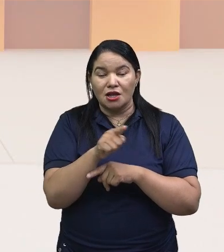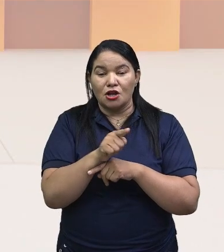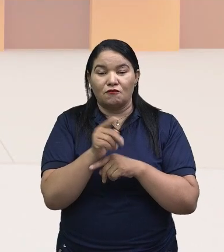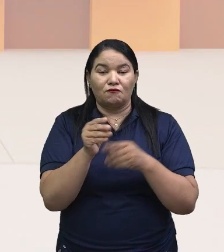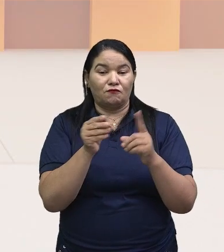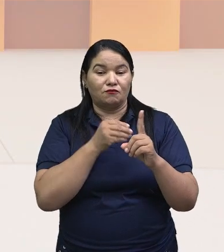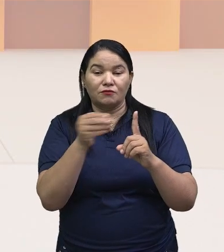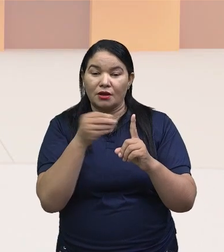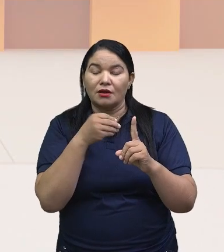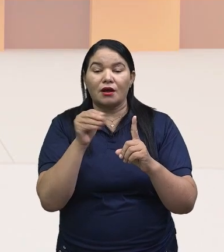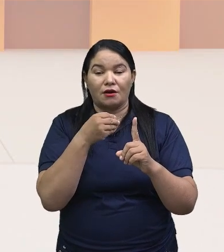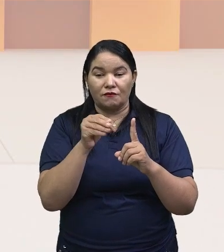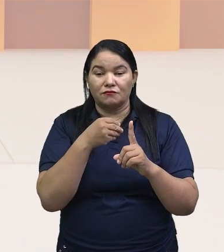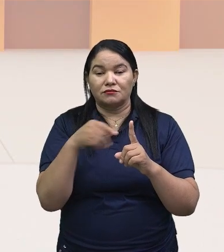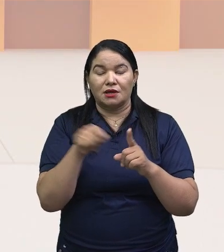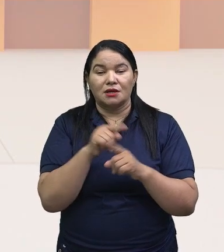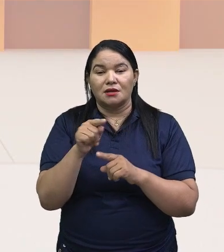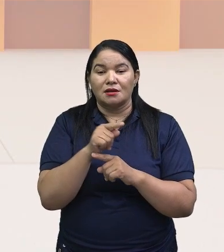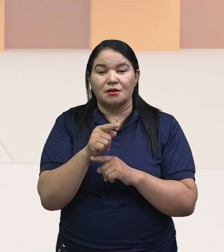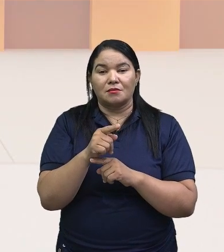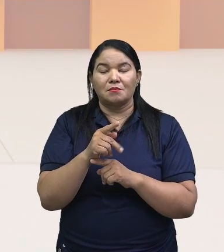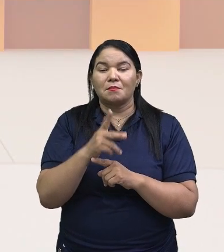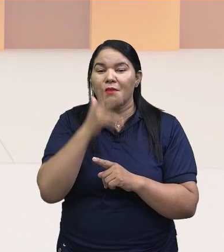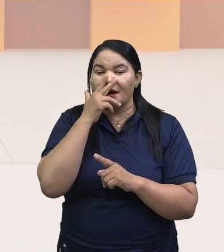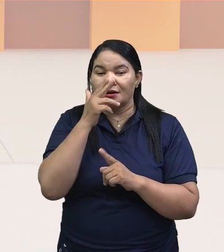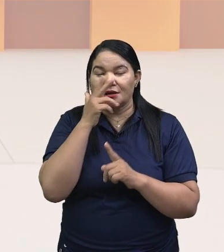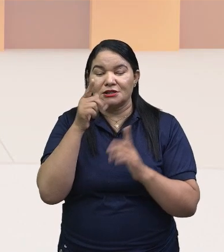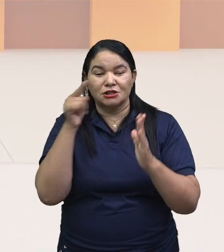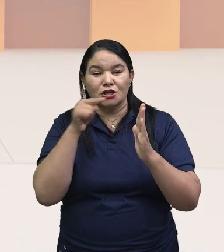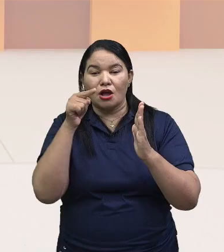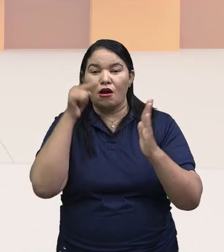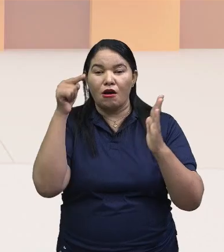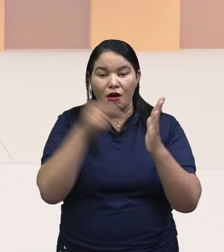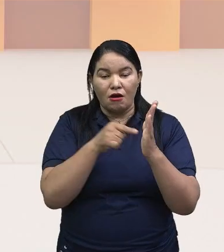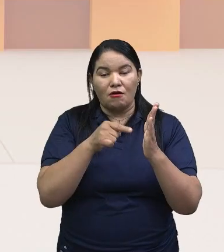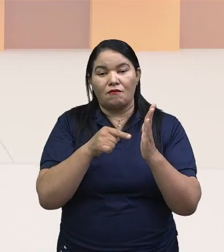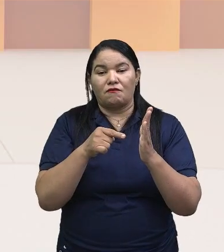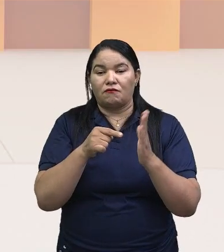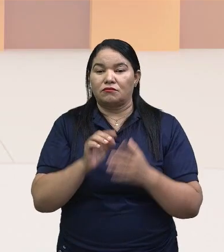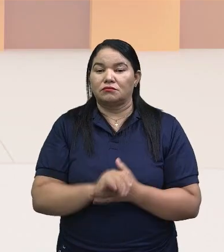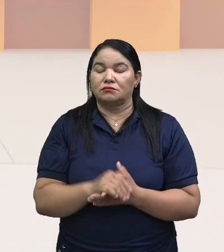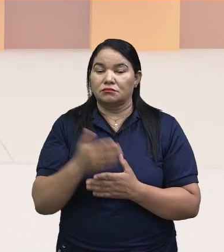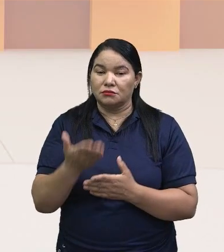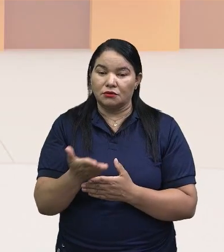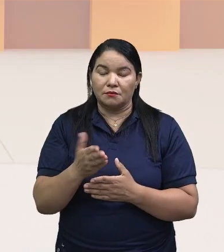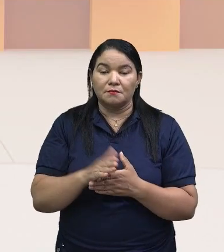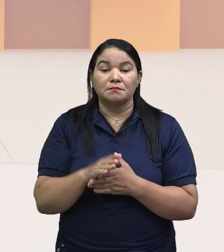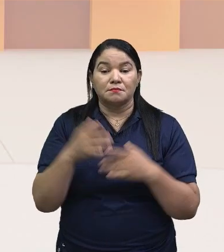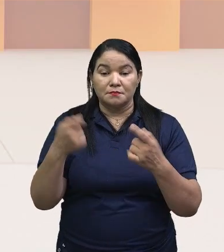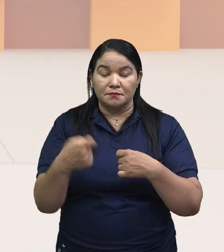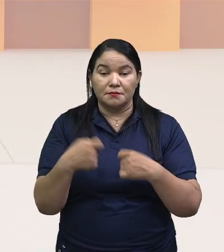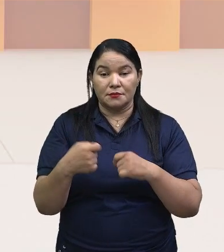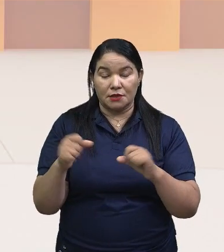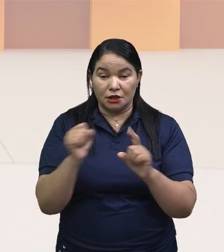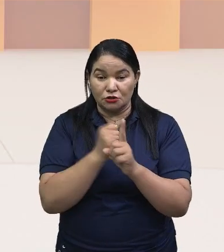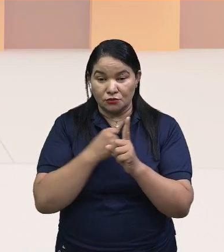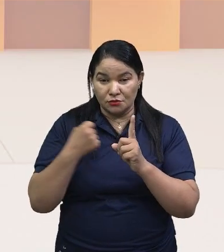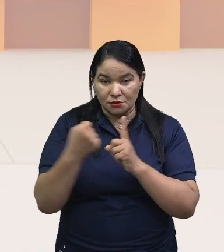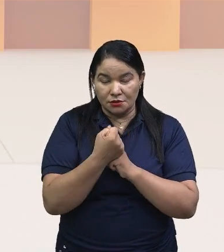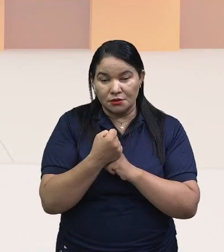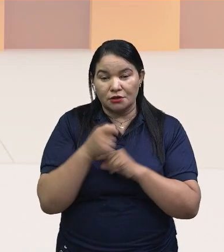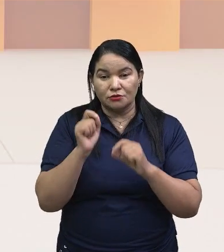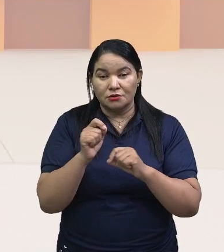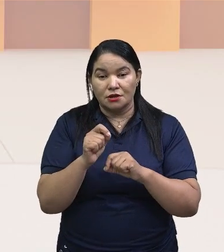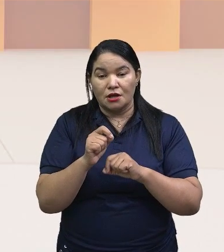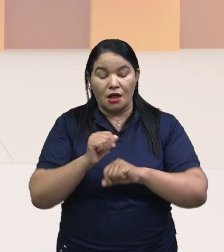um alvo nas costas, né? Então, essa é uma das pautas centrais, buscando uma sociedade onde a cor